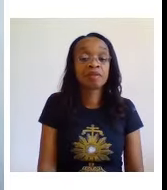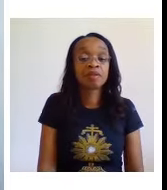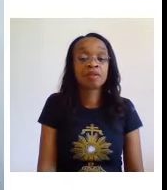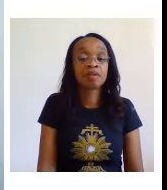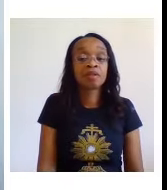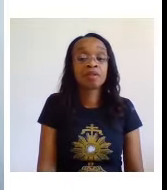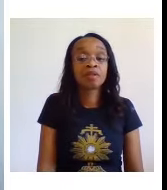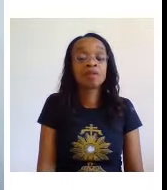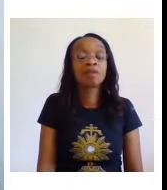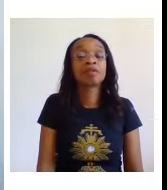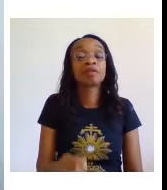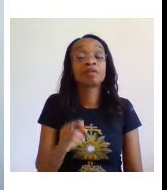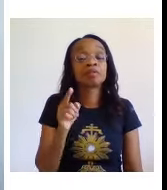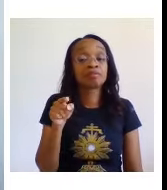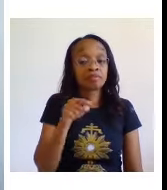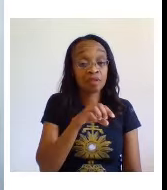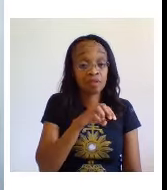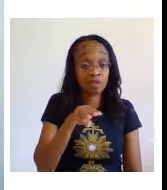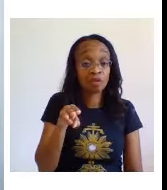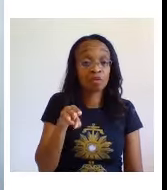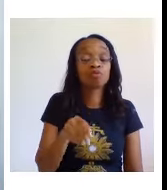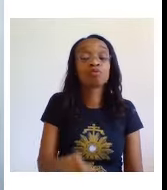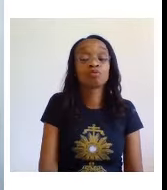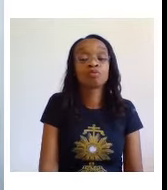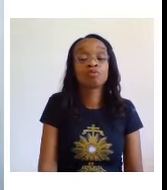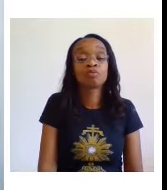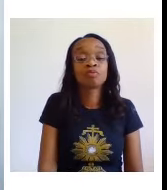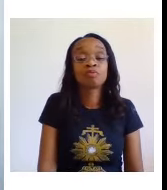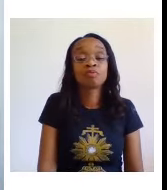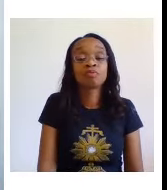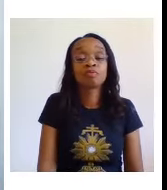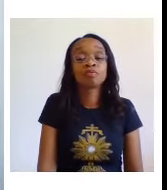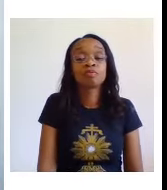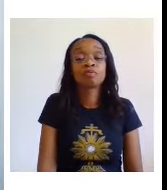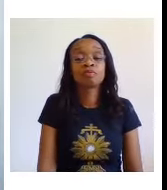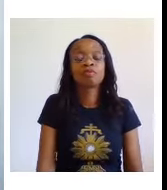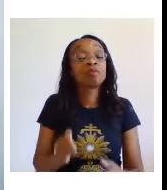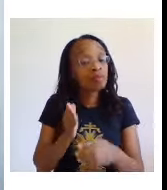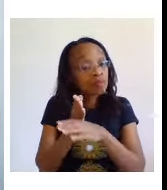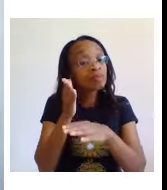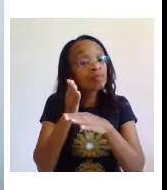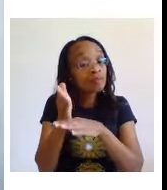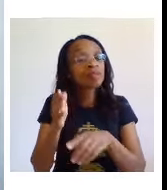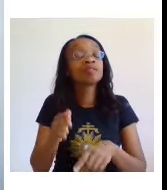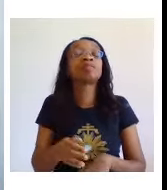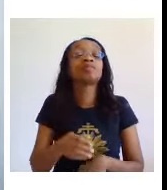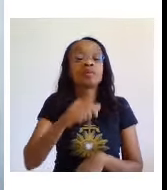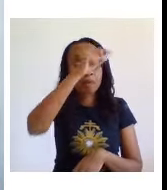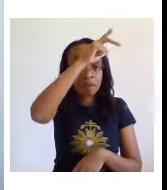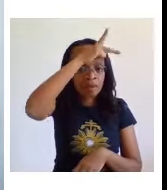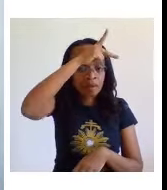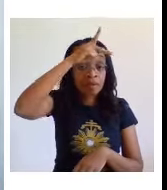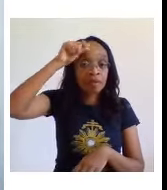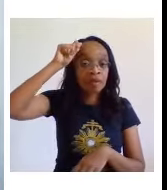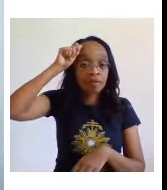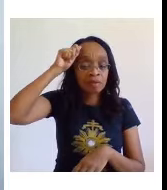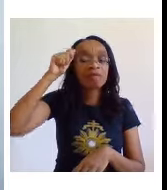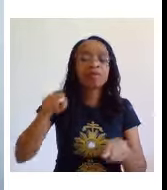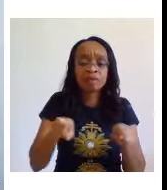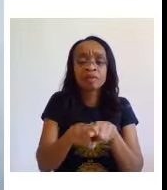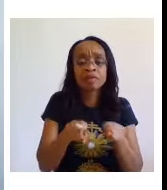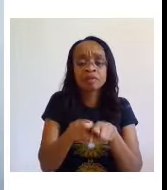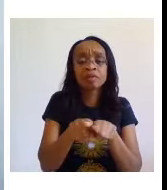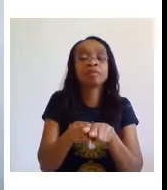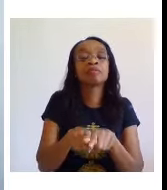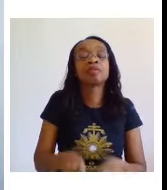tem uma outra, o link está aí. Mas, de qualquer forma, se vocês entrarem no site da Prefeitura, também vão ver esse link. São